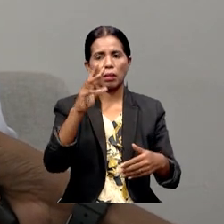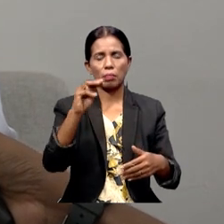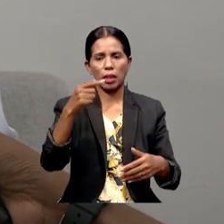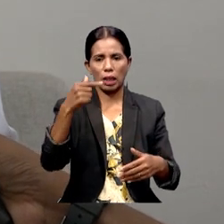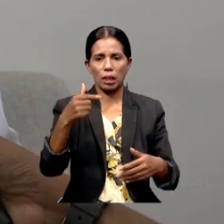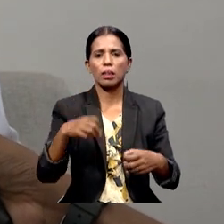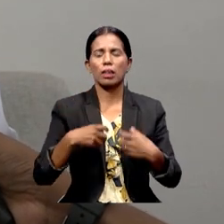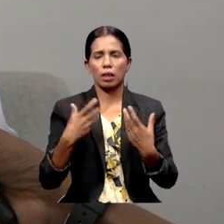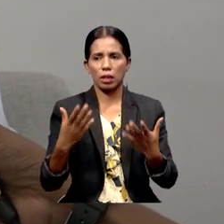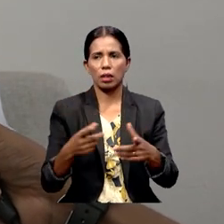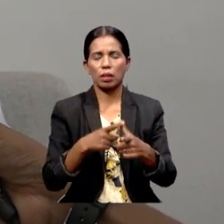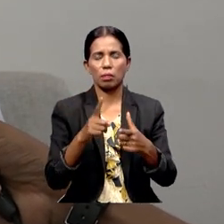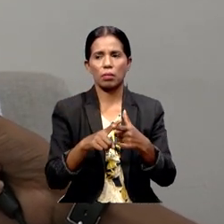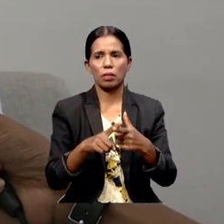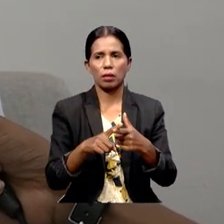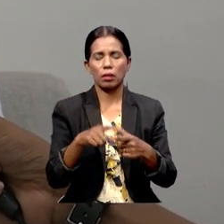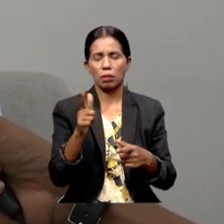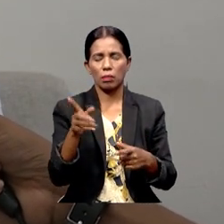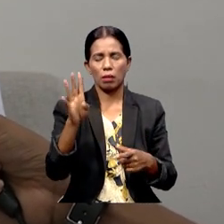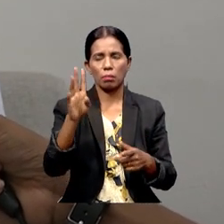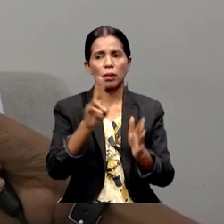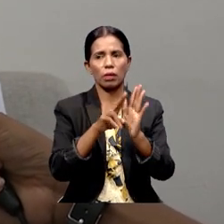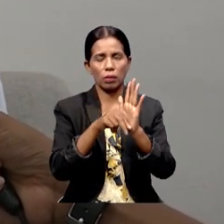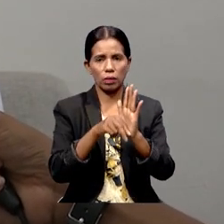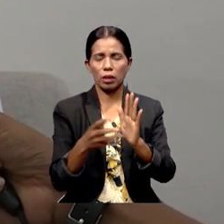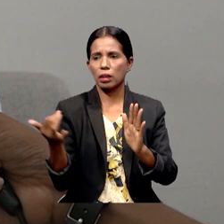né depois ni duração 24 horas mas